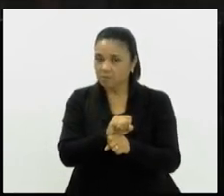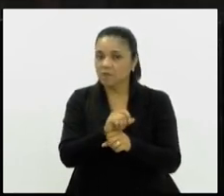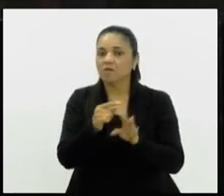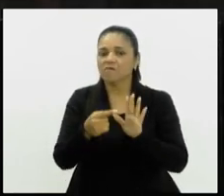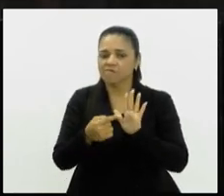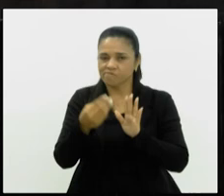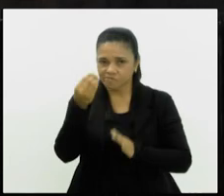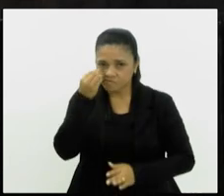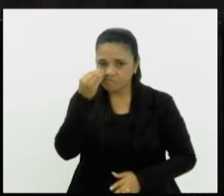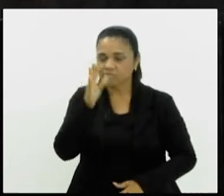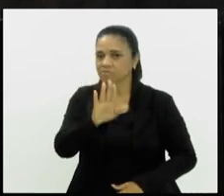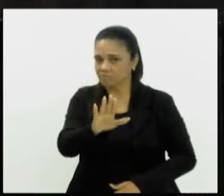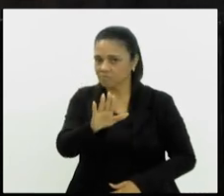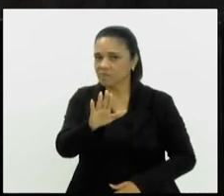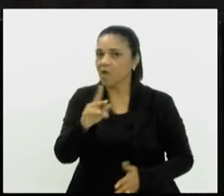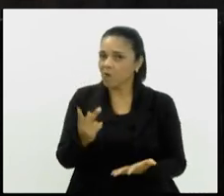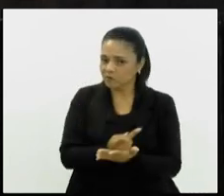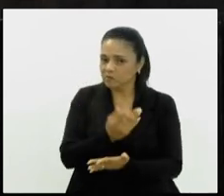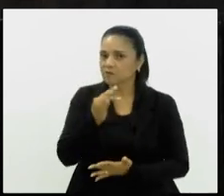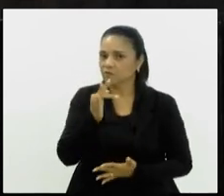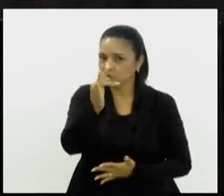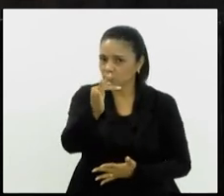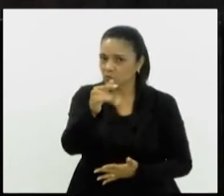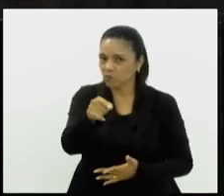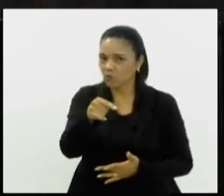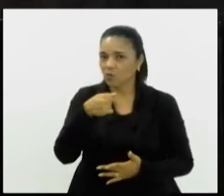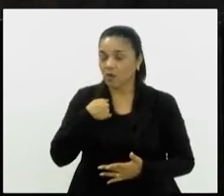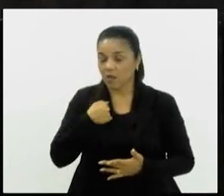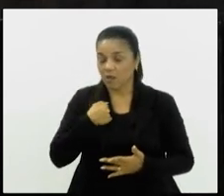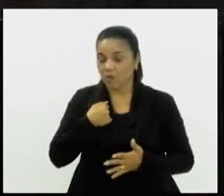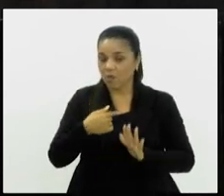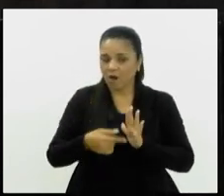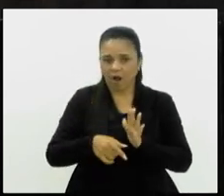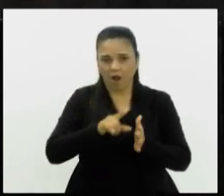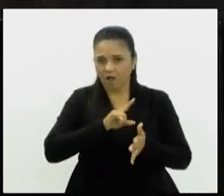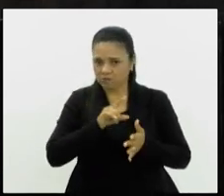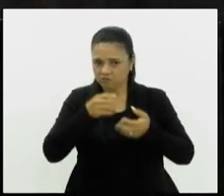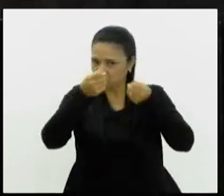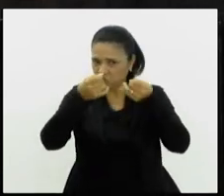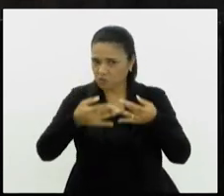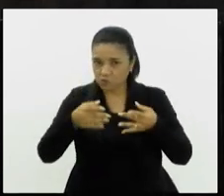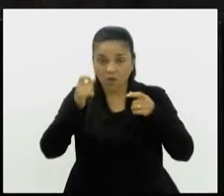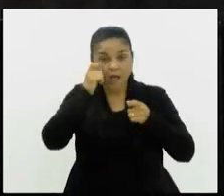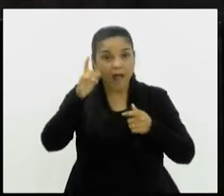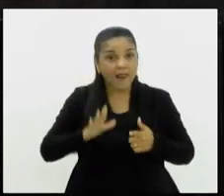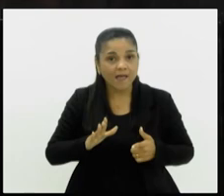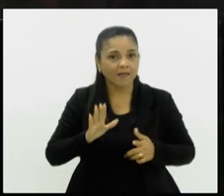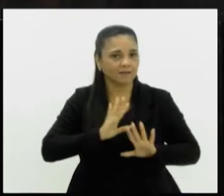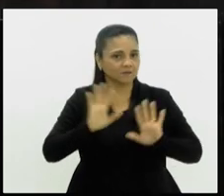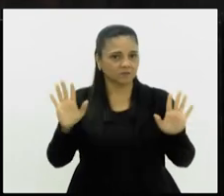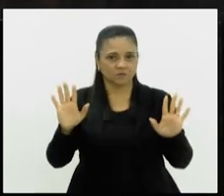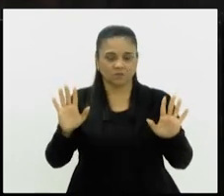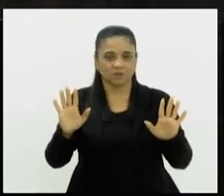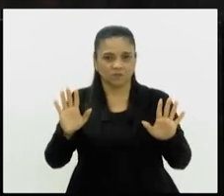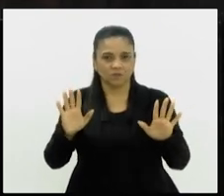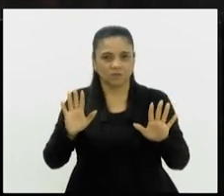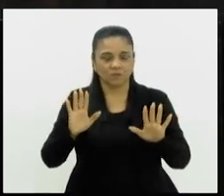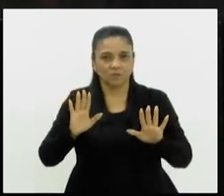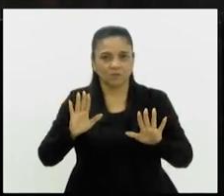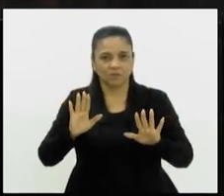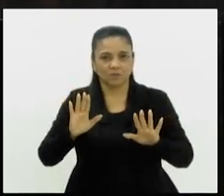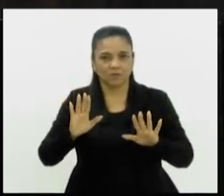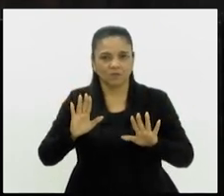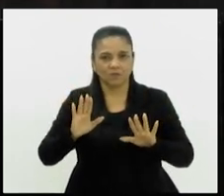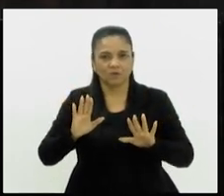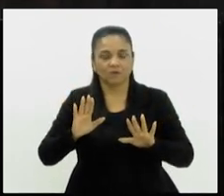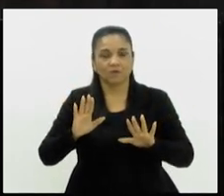vai acontecer. Não estou na preliminar fazendo alerta no tempo...